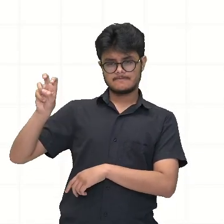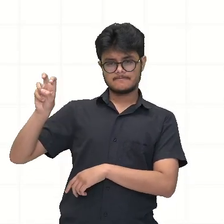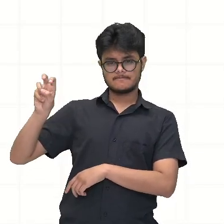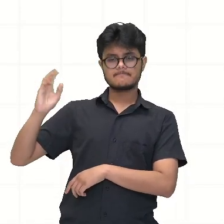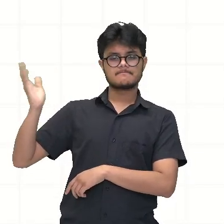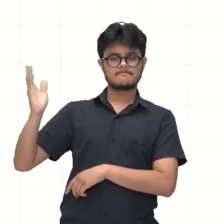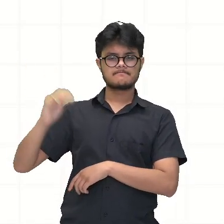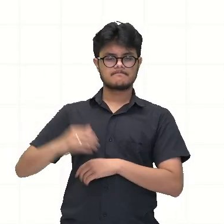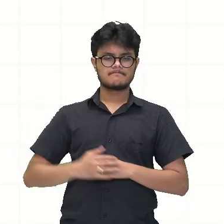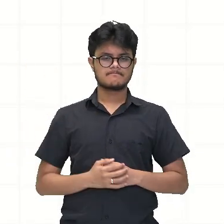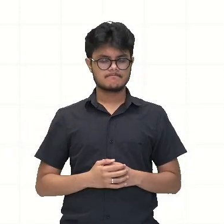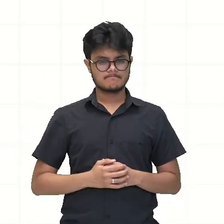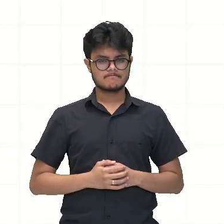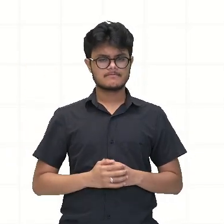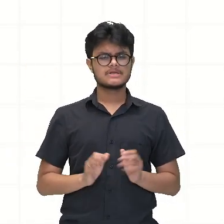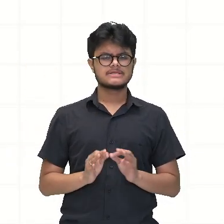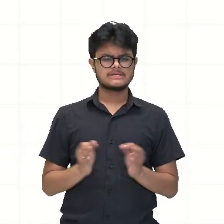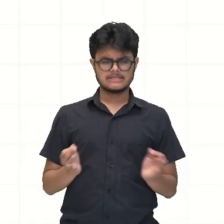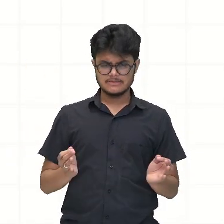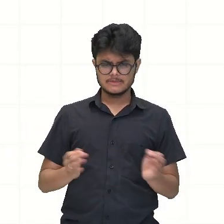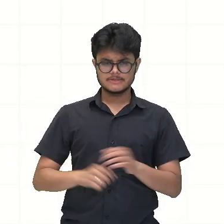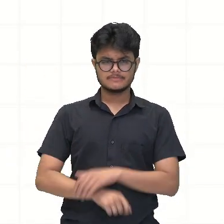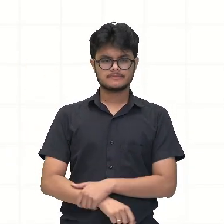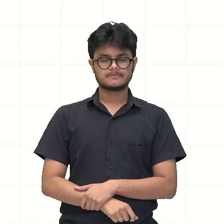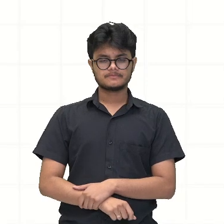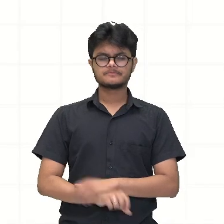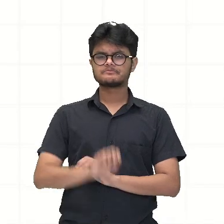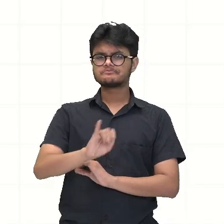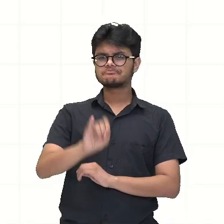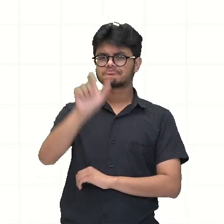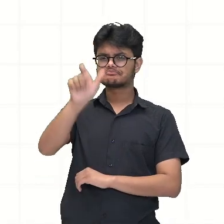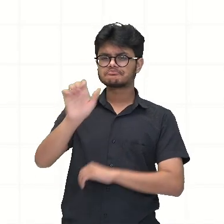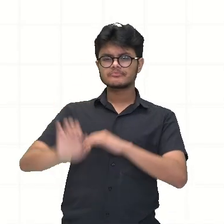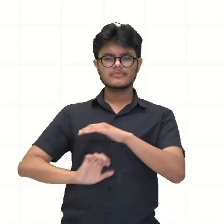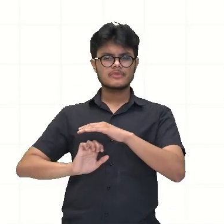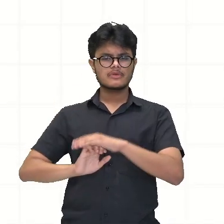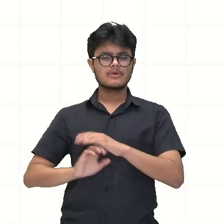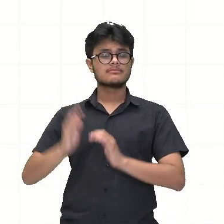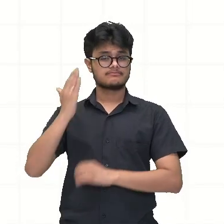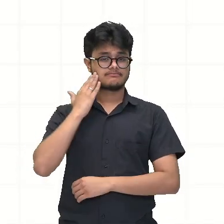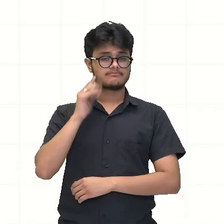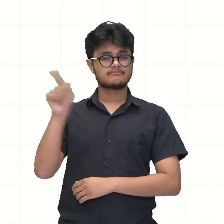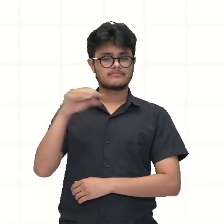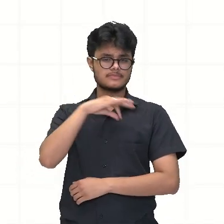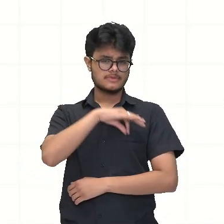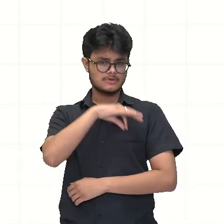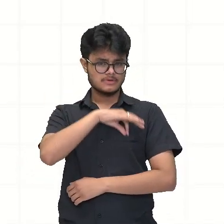que ele fez. Olha como é simples. Se você fosse um funcionário, você saberia calcular